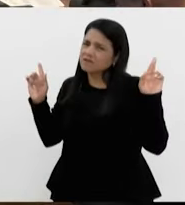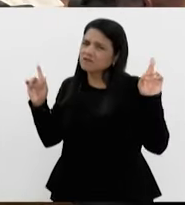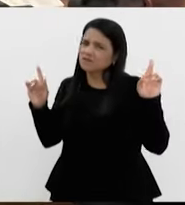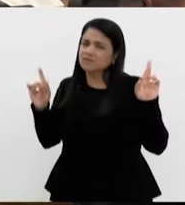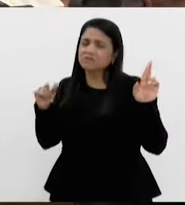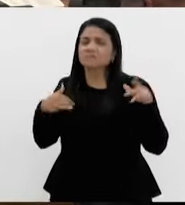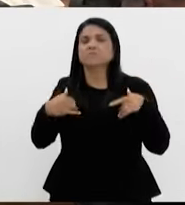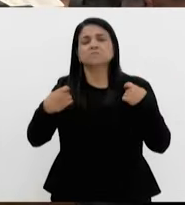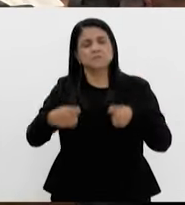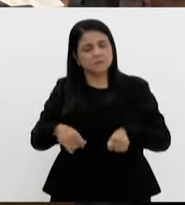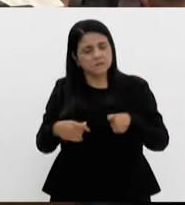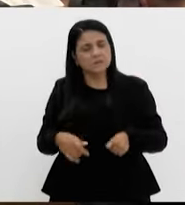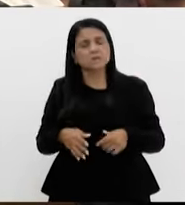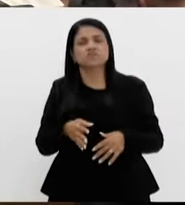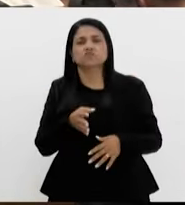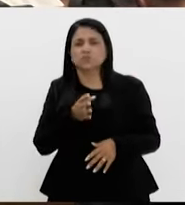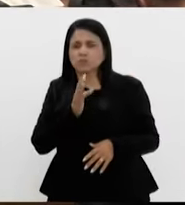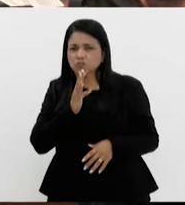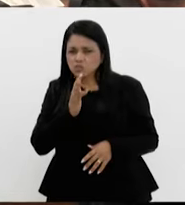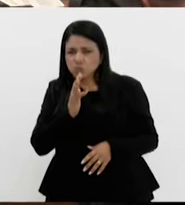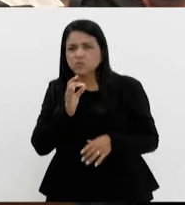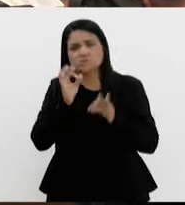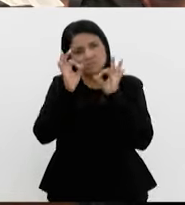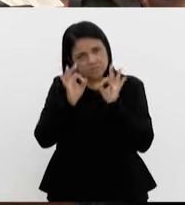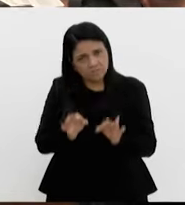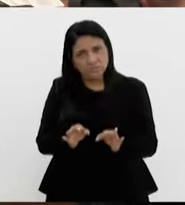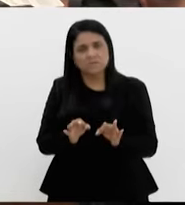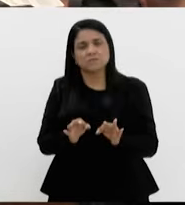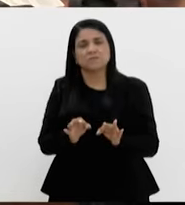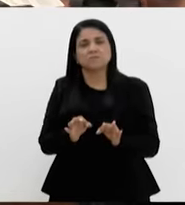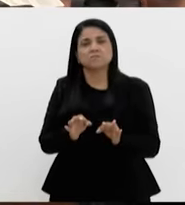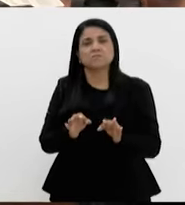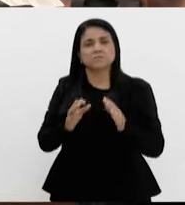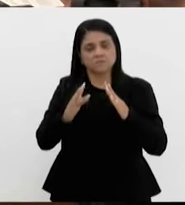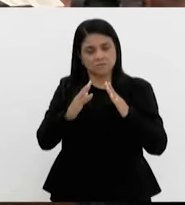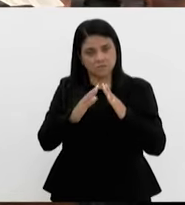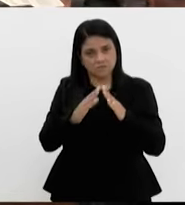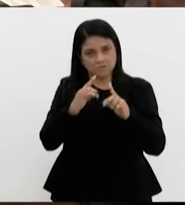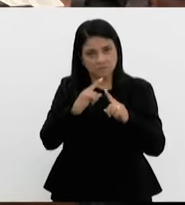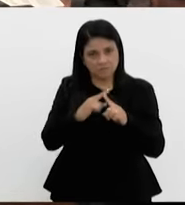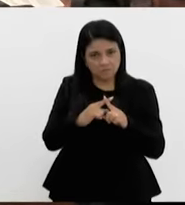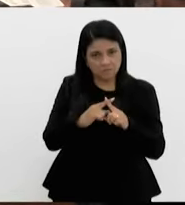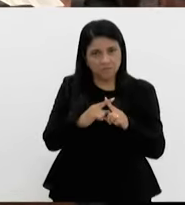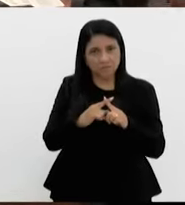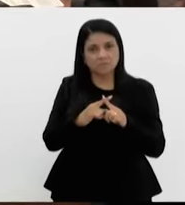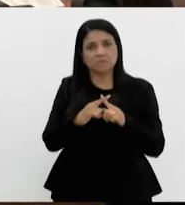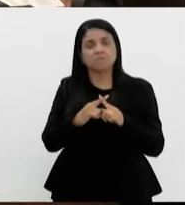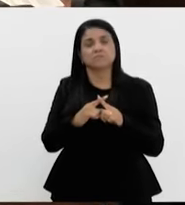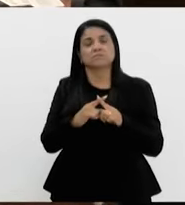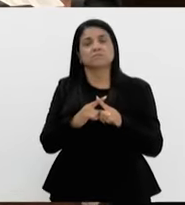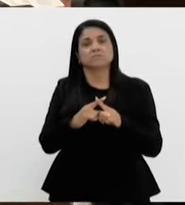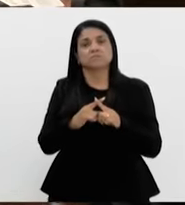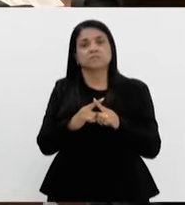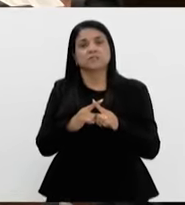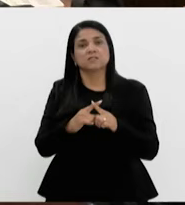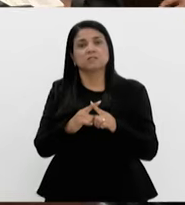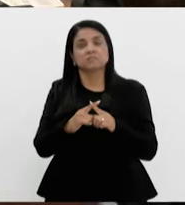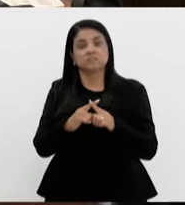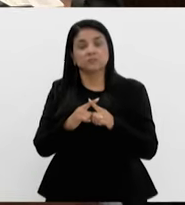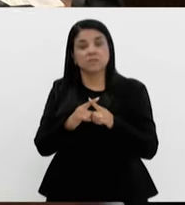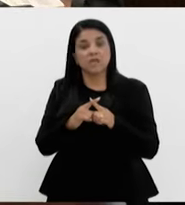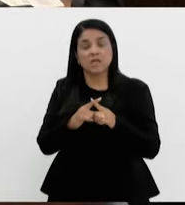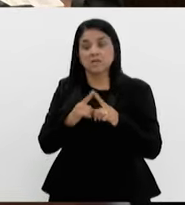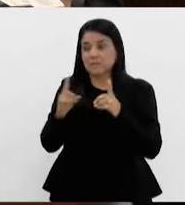que reconhecer que muitas dessas igrejas, templos, casas, chegam aonde o Estado